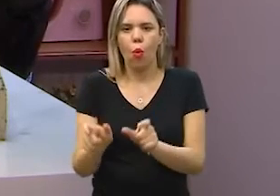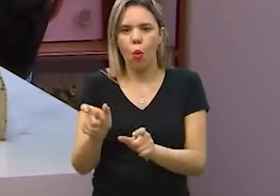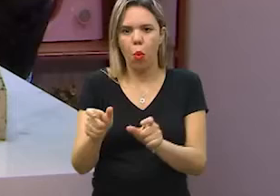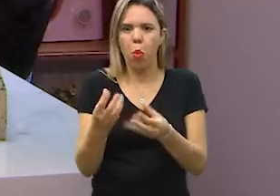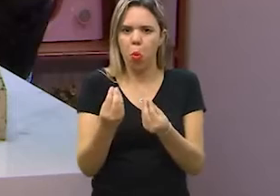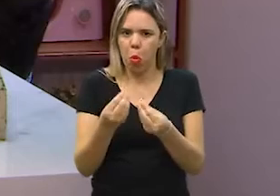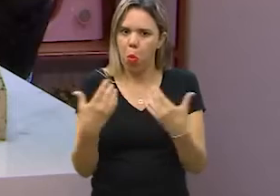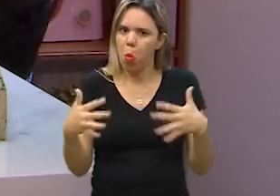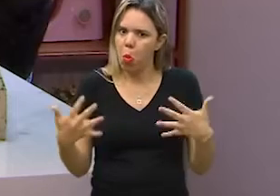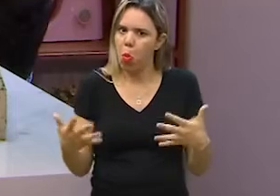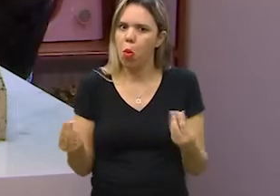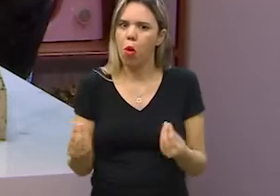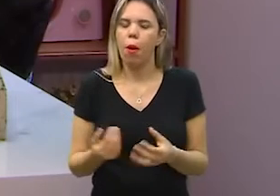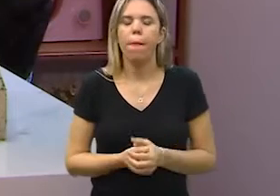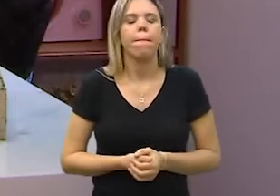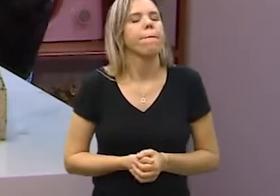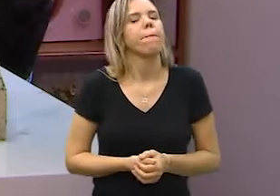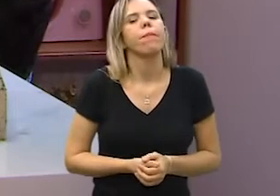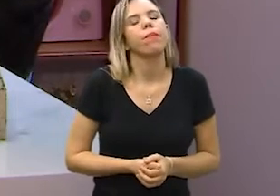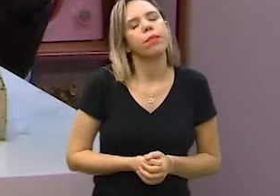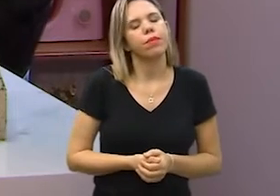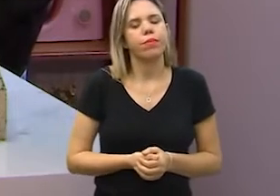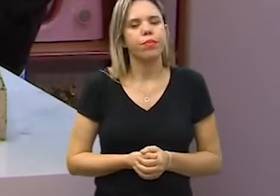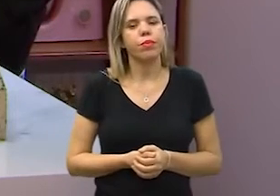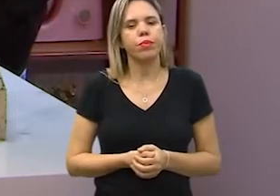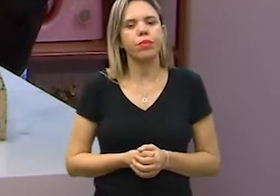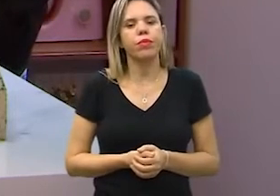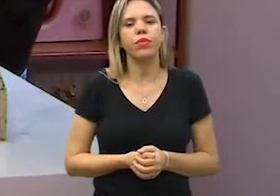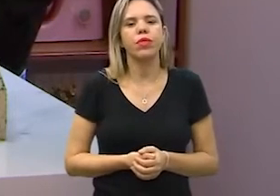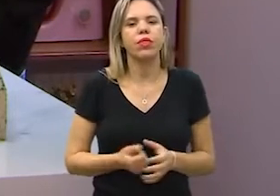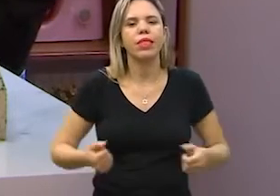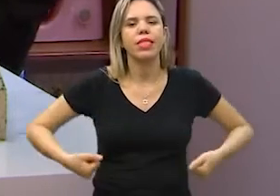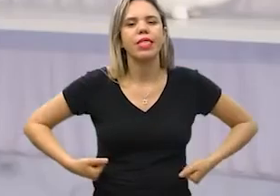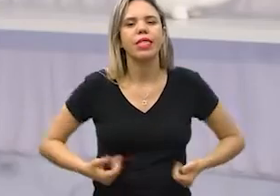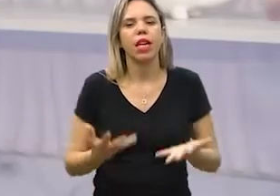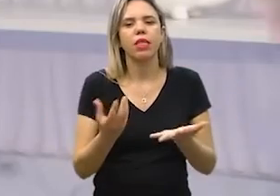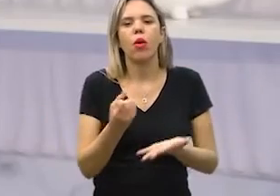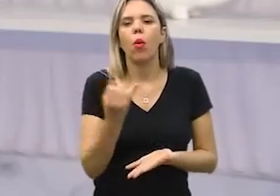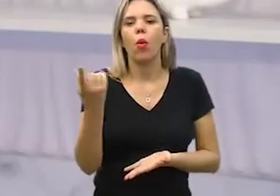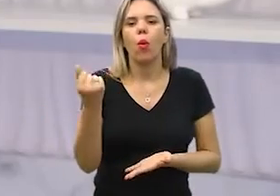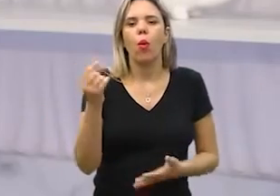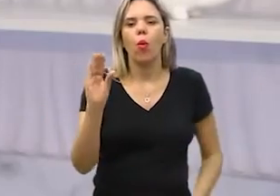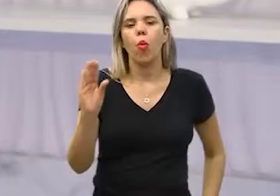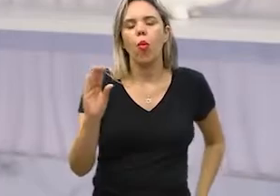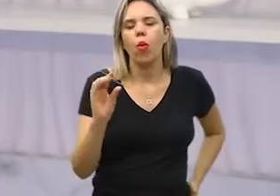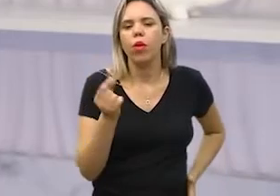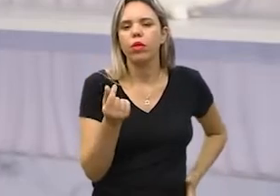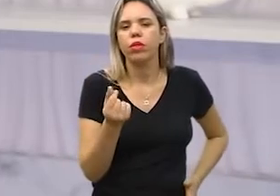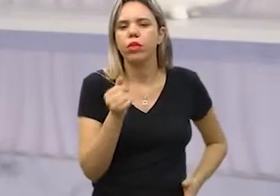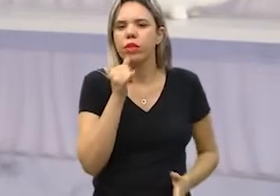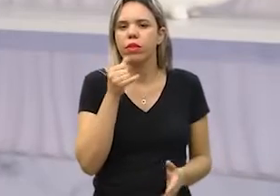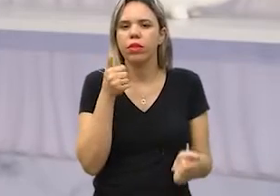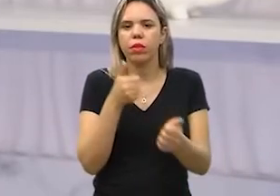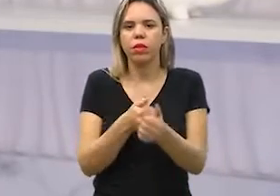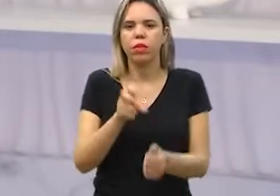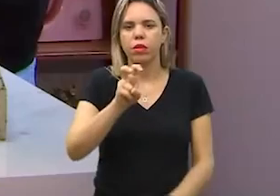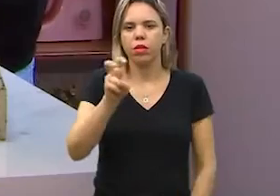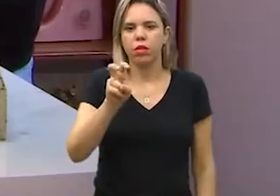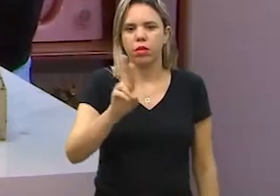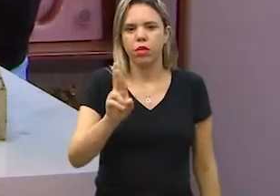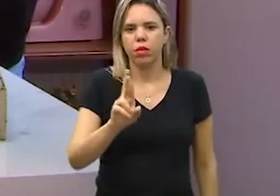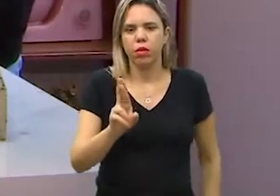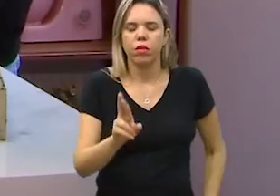É bastante, né? É bastante. E aí, custo total da nossa receita, mais ou menos quanto? Aproximadamente